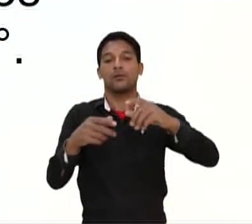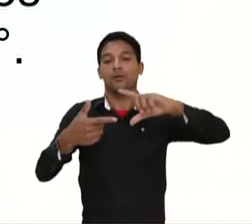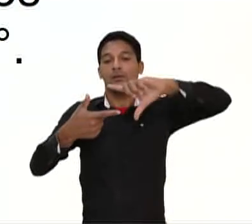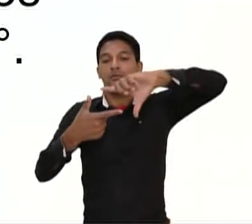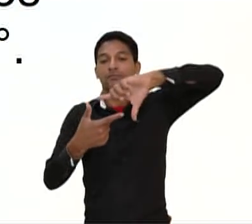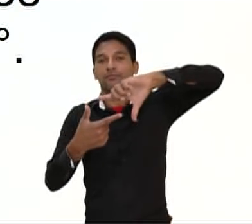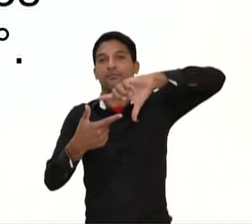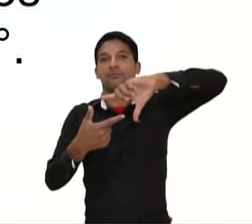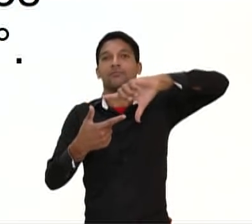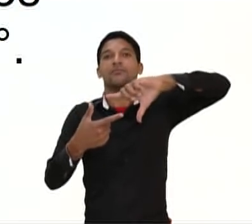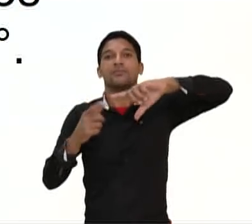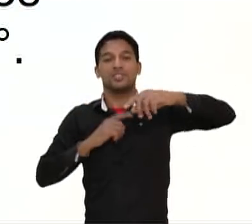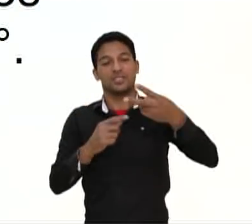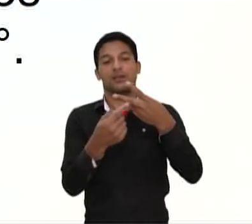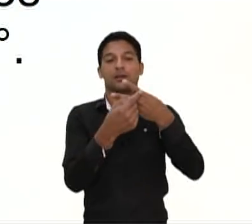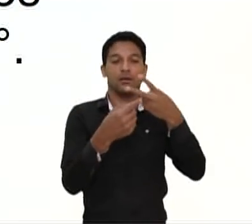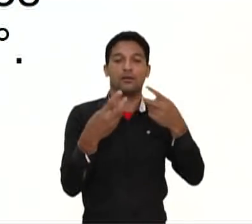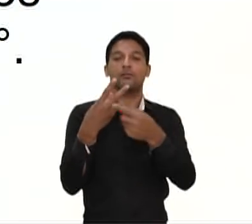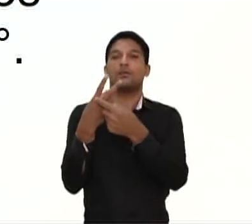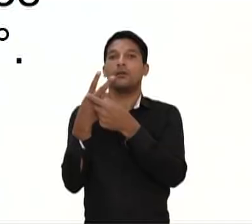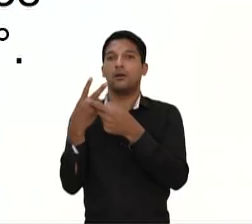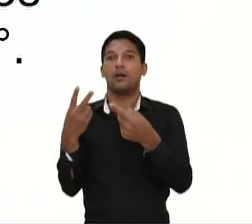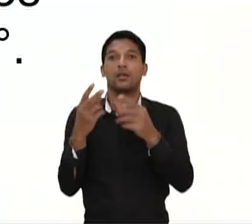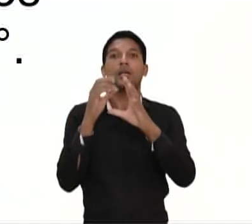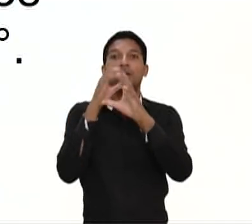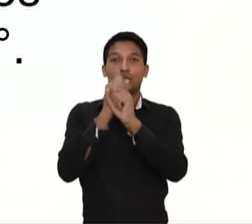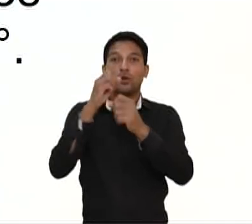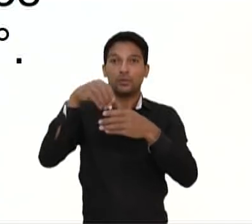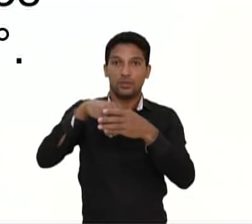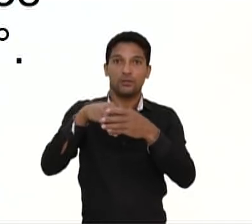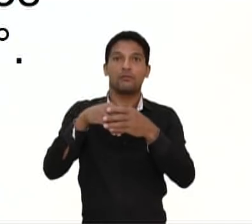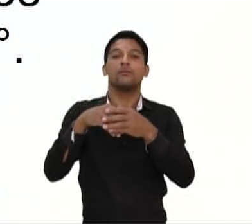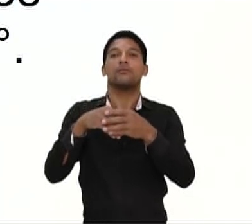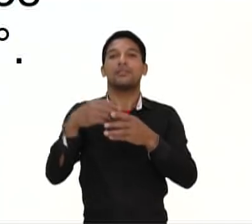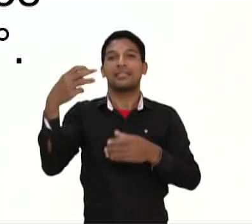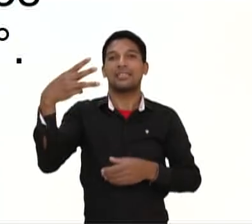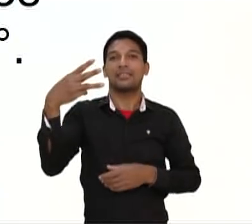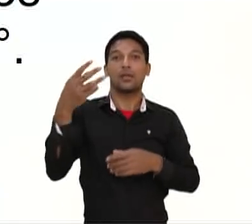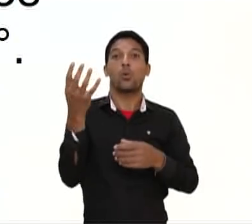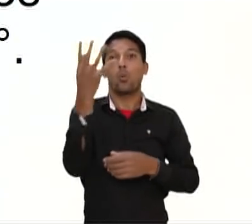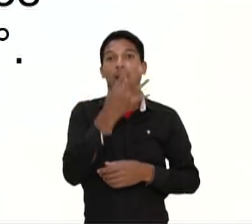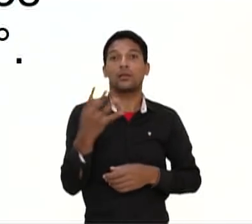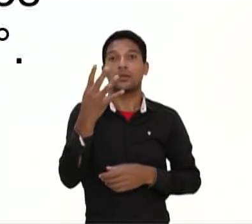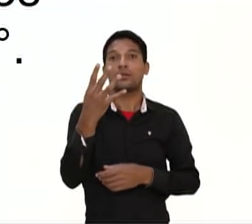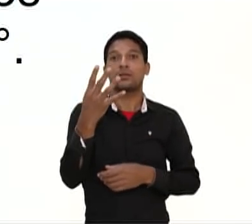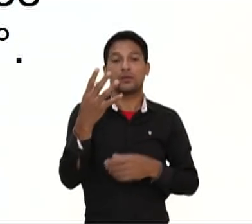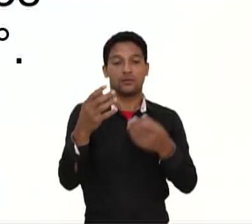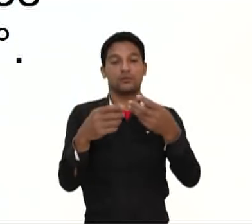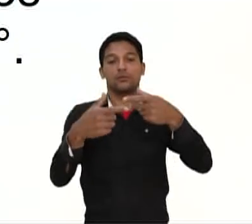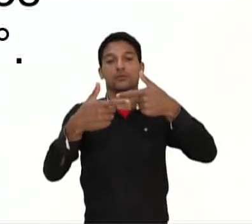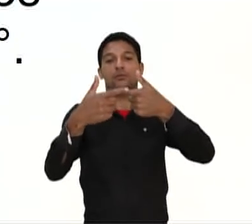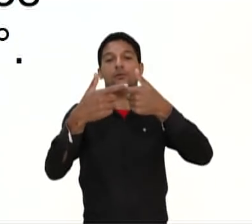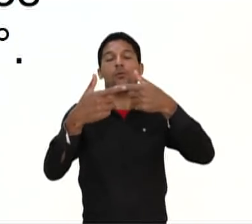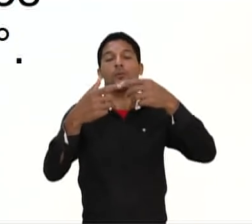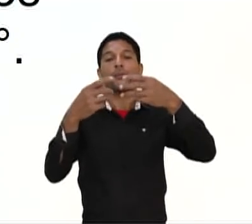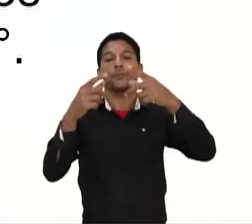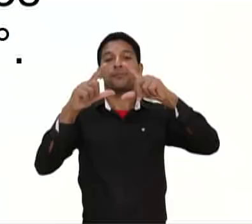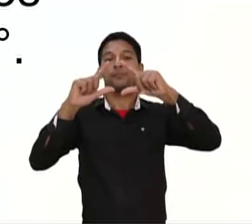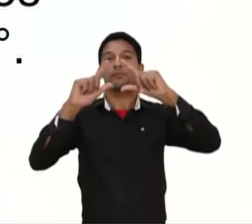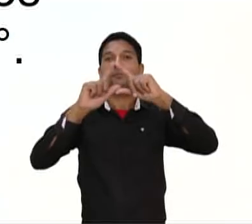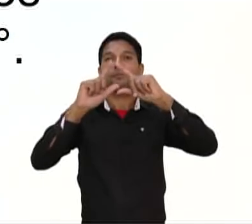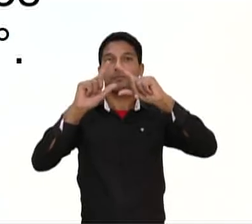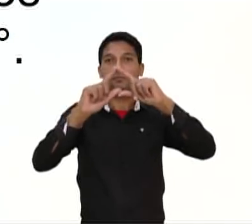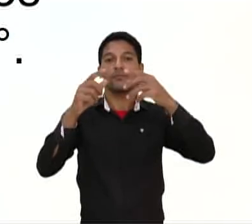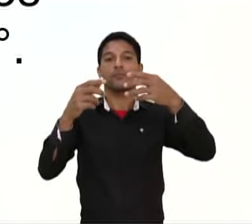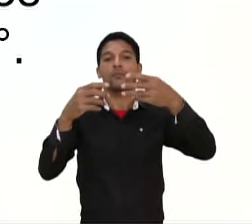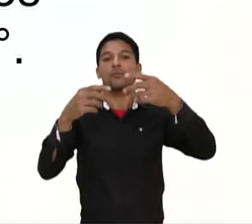vértices, o número de ângulos internos. A soma dos ângulos internos é 360. E esse é um fato que a gente não pode esquecer. Tá? Até